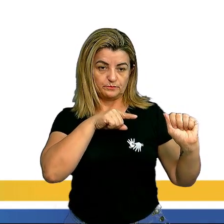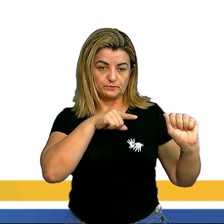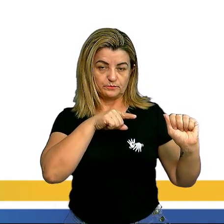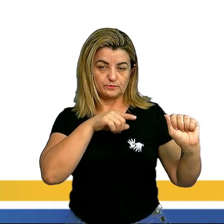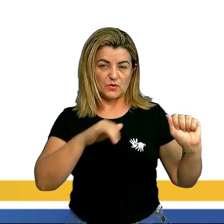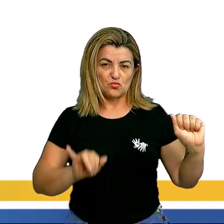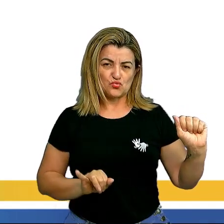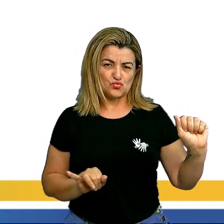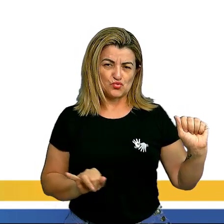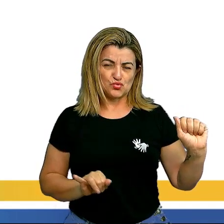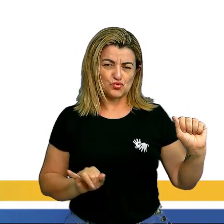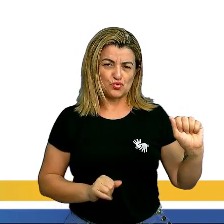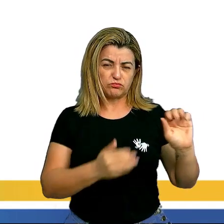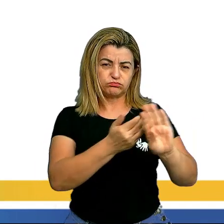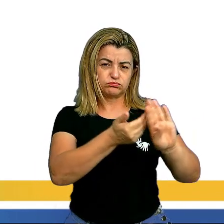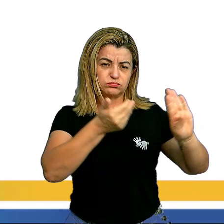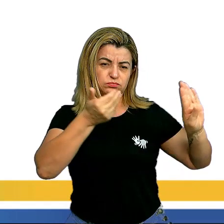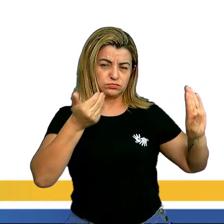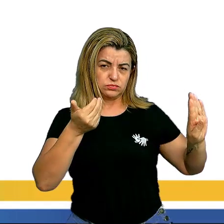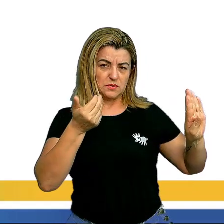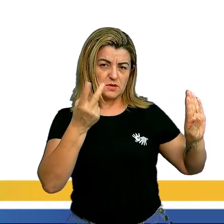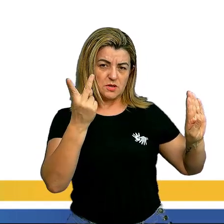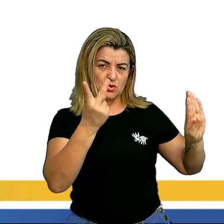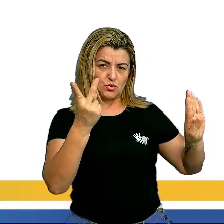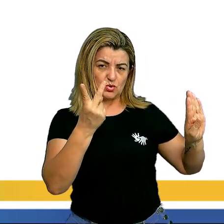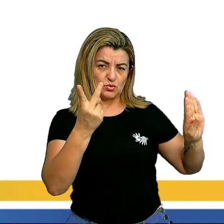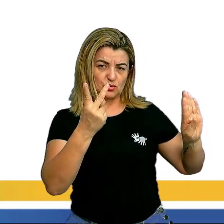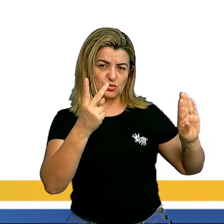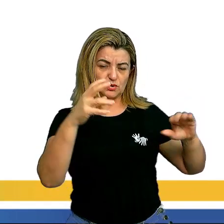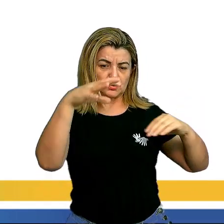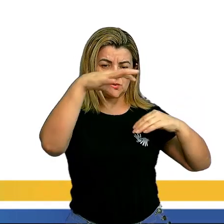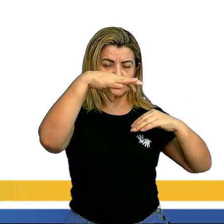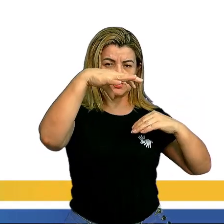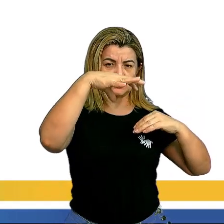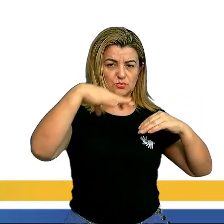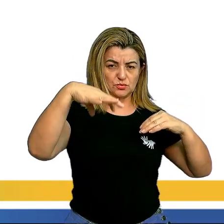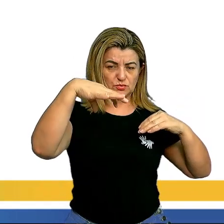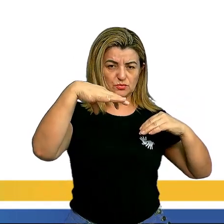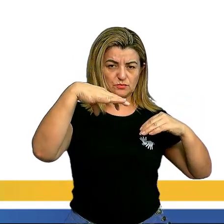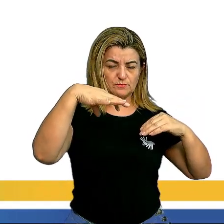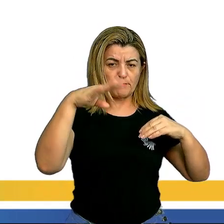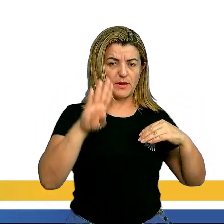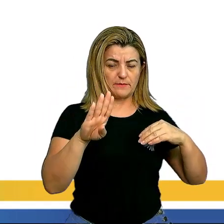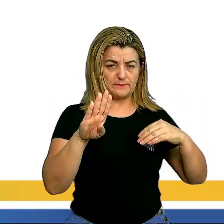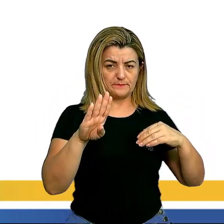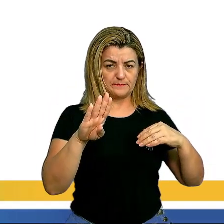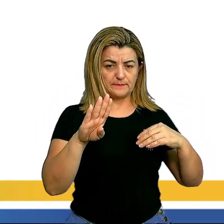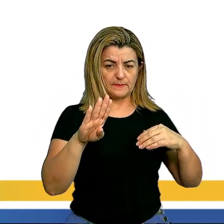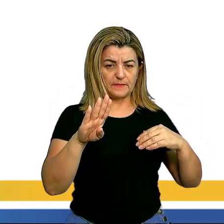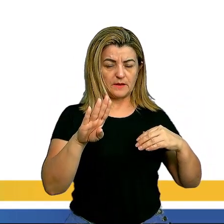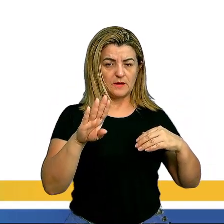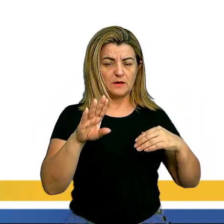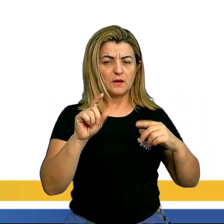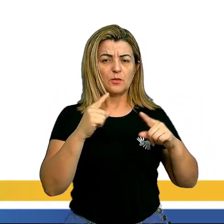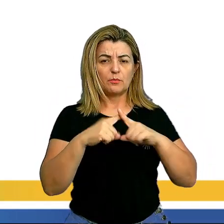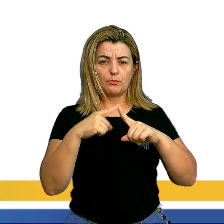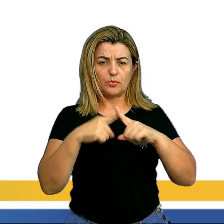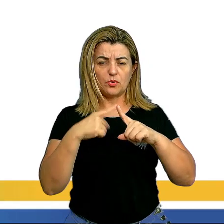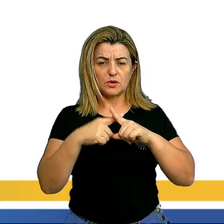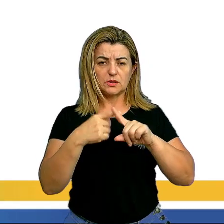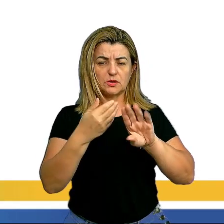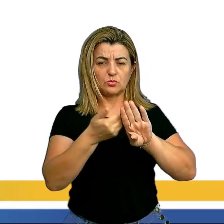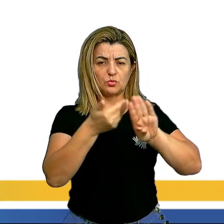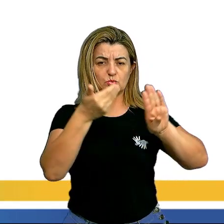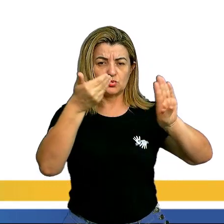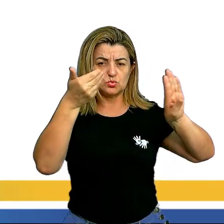um isolamento em duas subpopulações. Momento B. Por um fator de